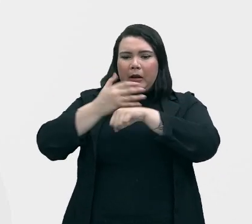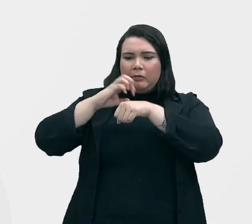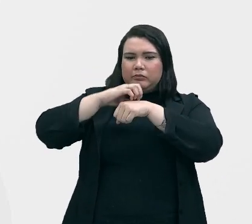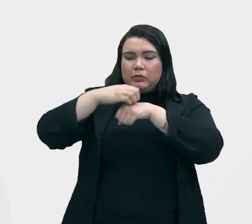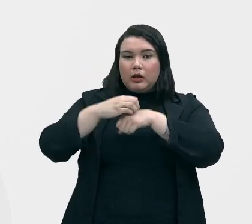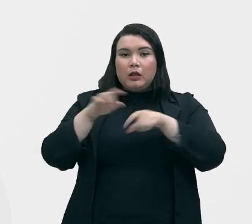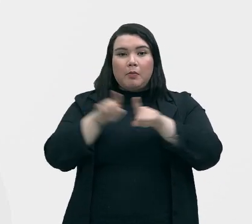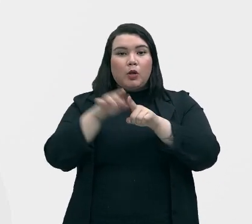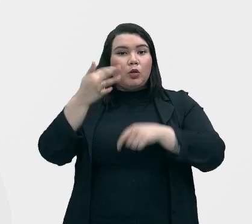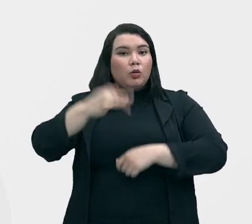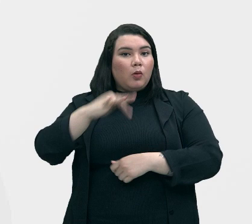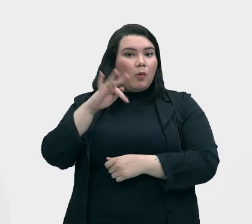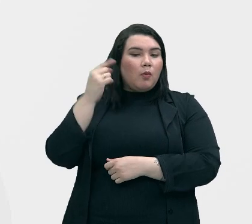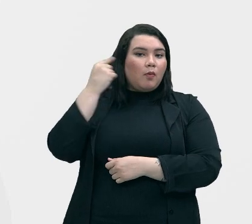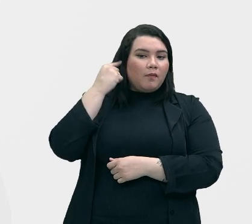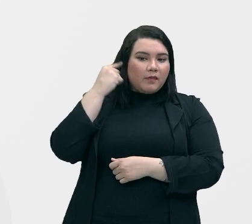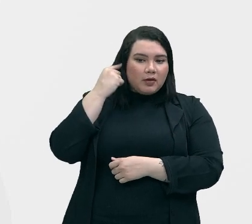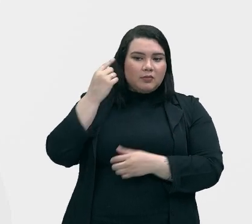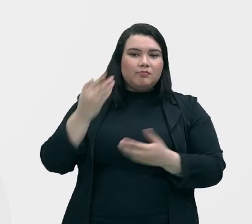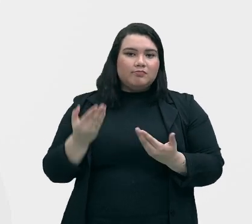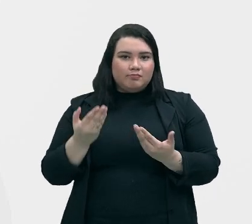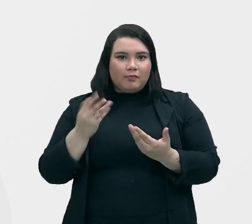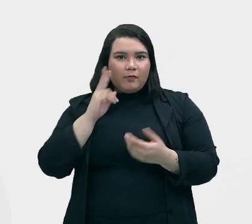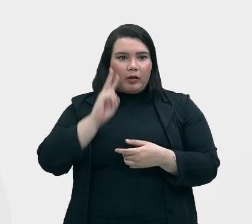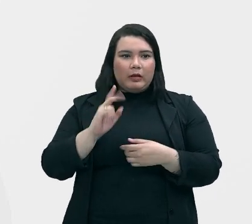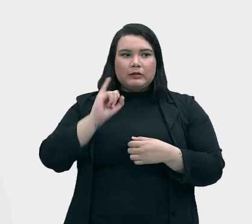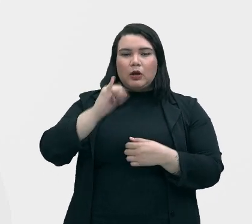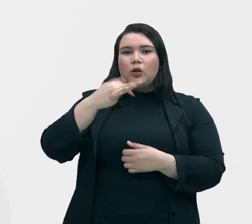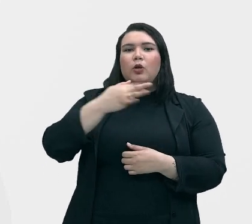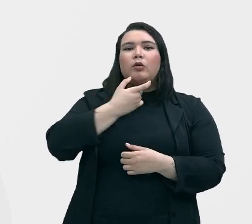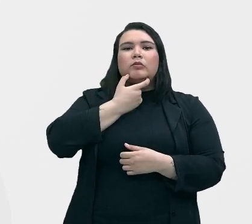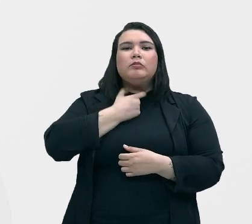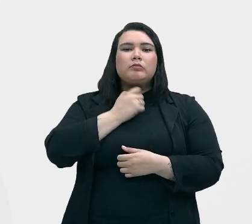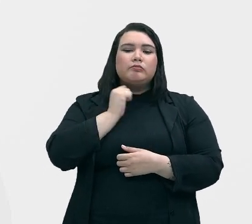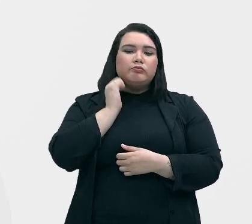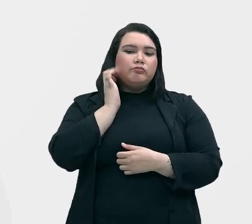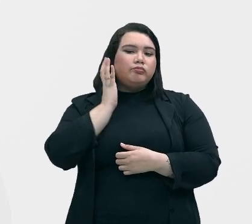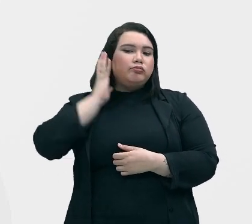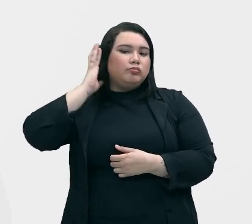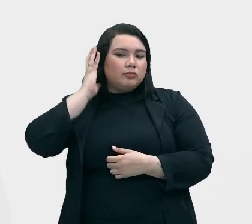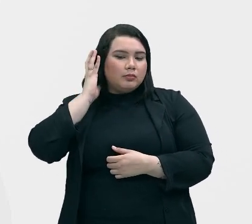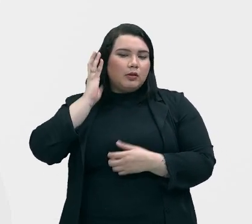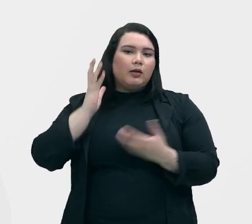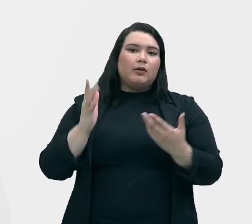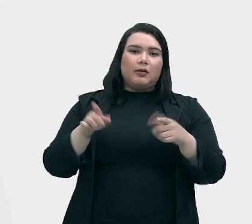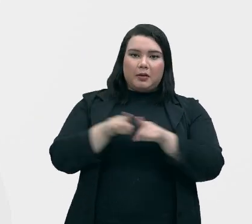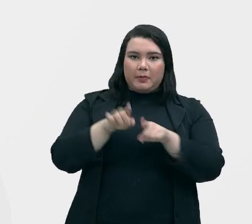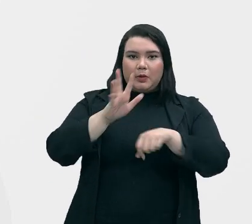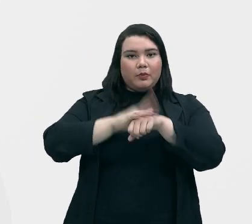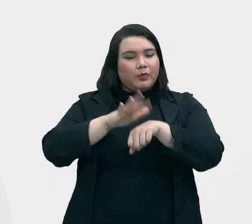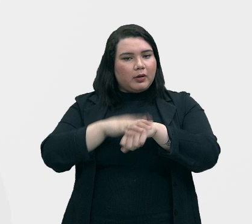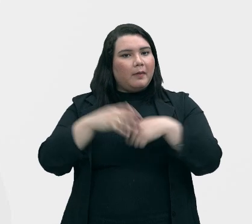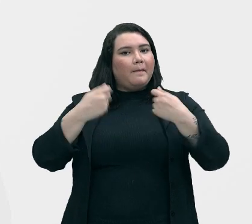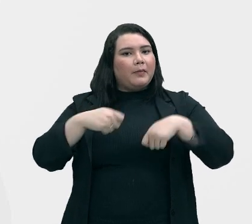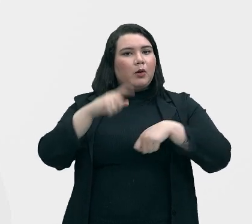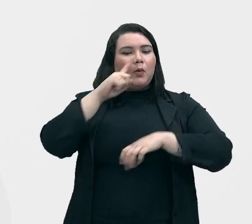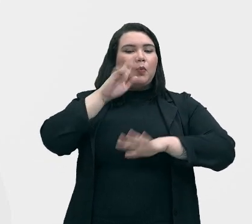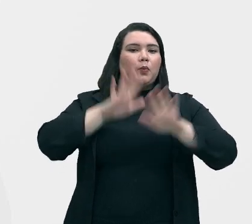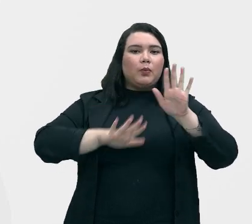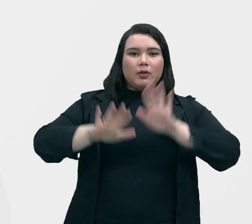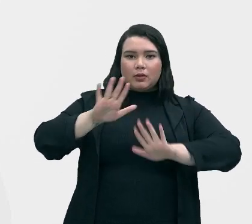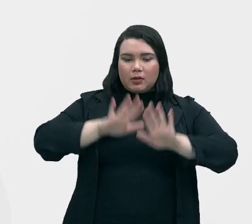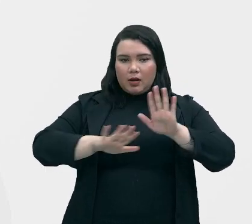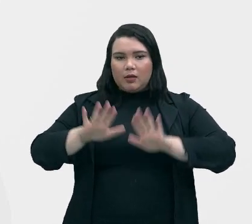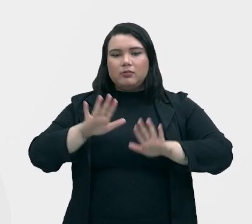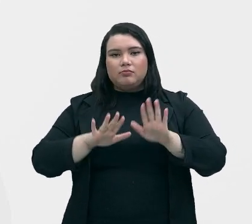ouvido. Até o ouvido é afetado aí no caso, né? E pode virar uma otite se não cuidar. Aí agrava tudo, né? Agrava